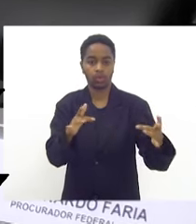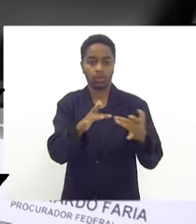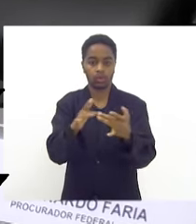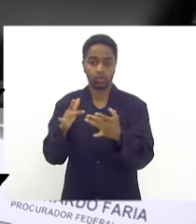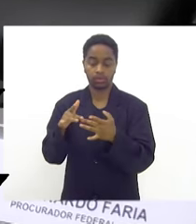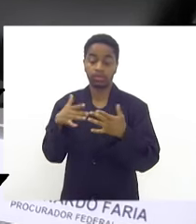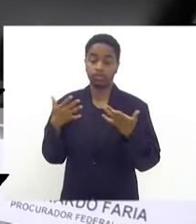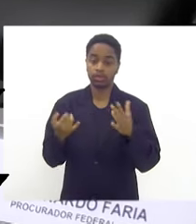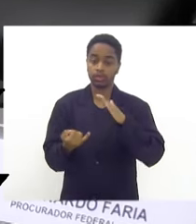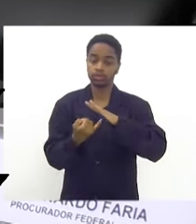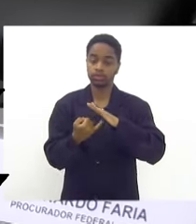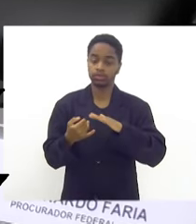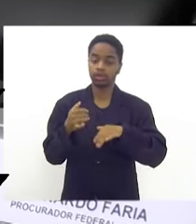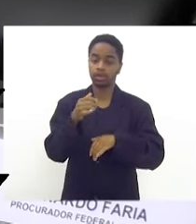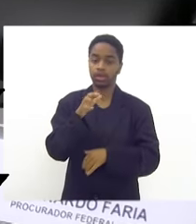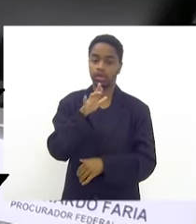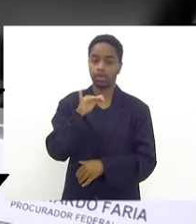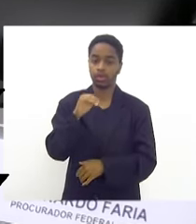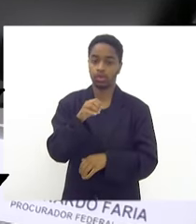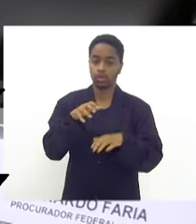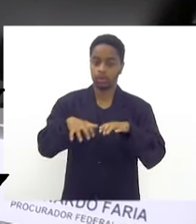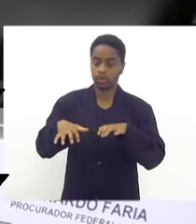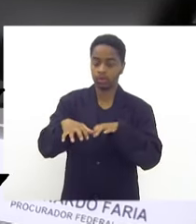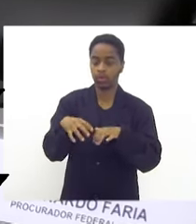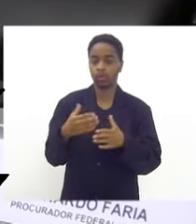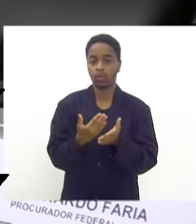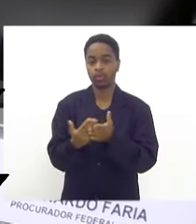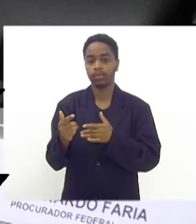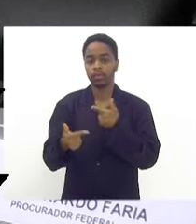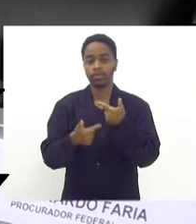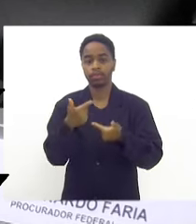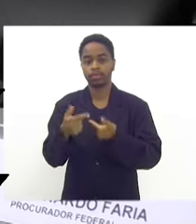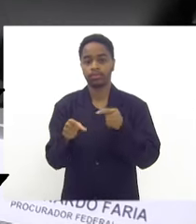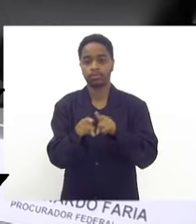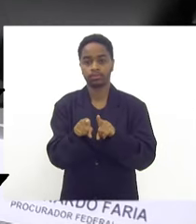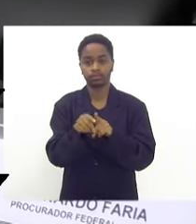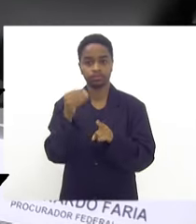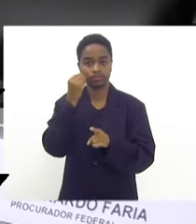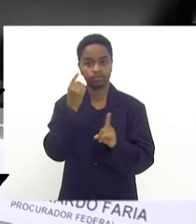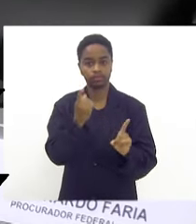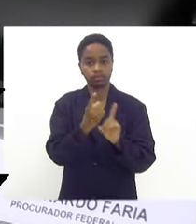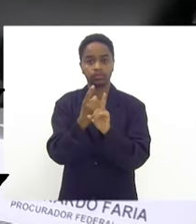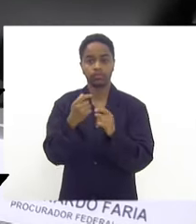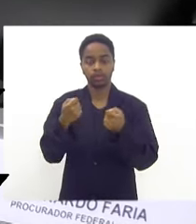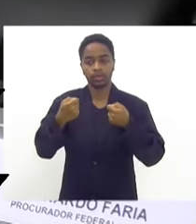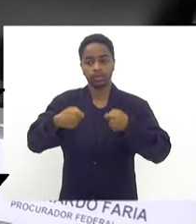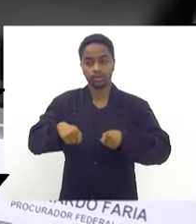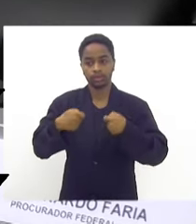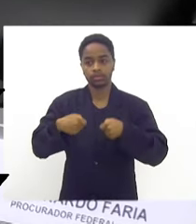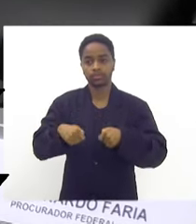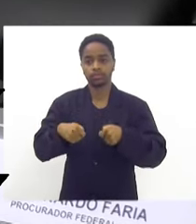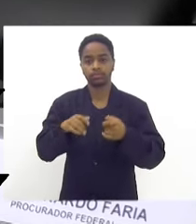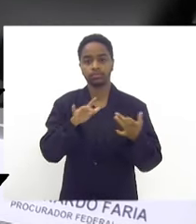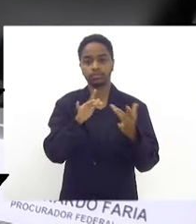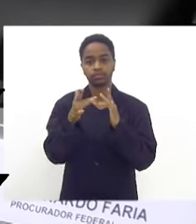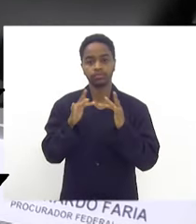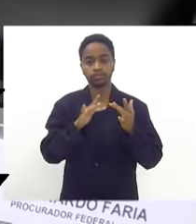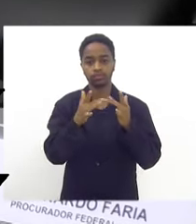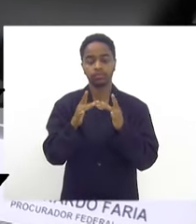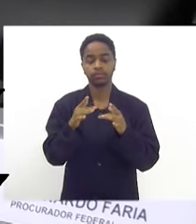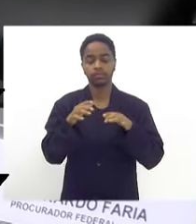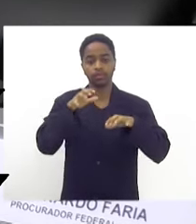Rio Metrópole começa a desenvolver algum trabalho para também identificar eh a necessidade de de articulação